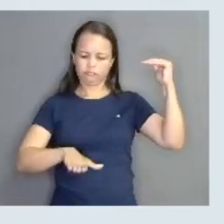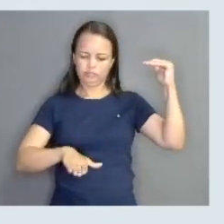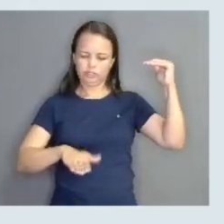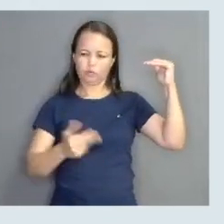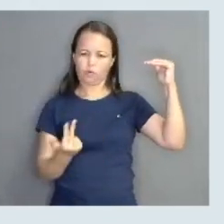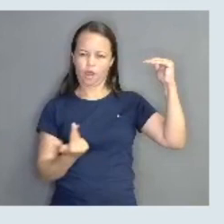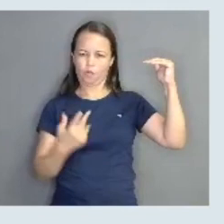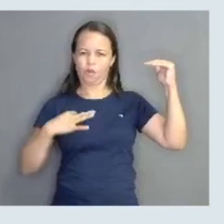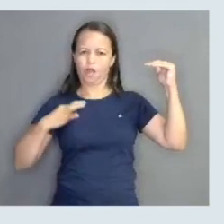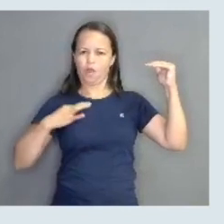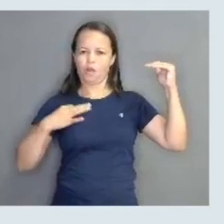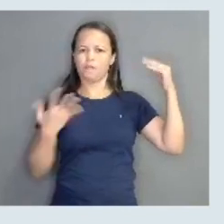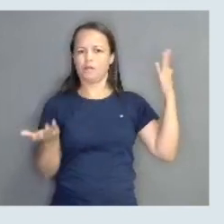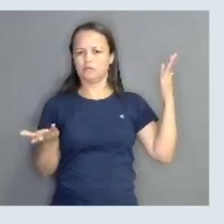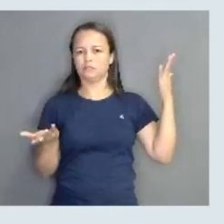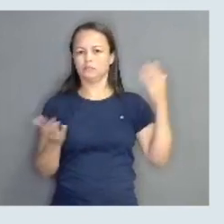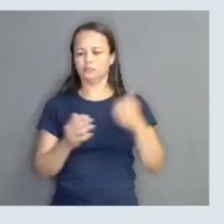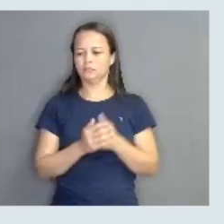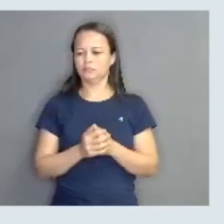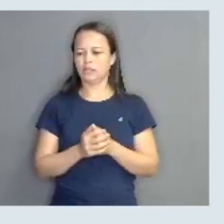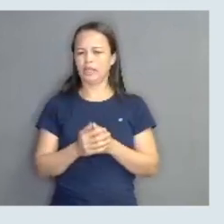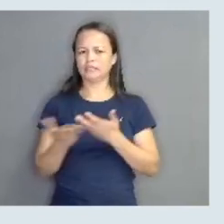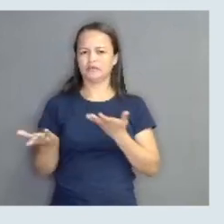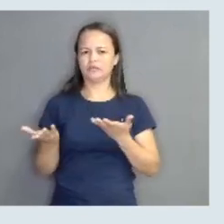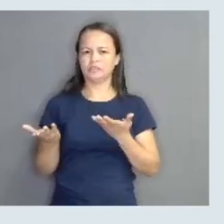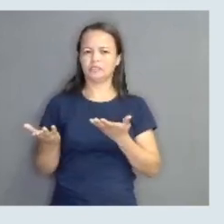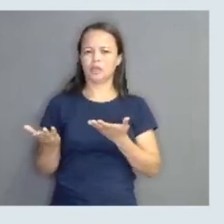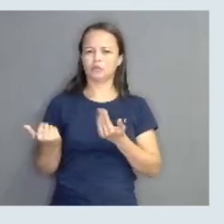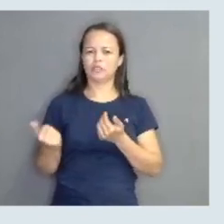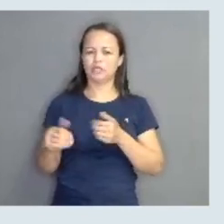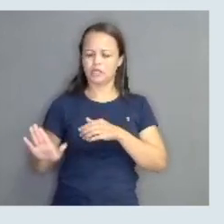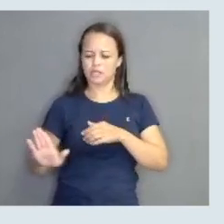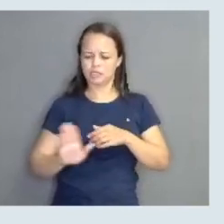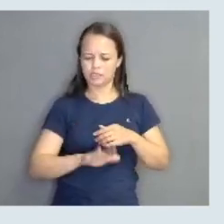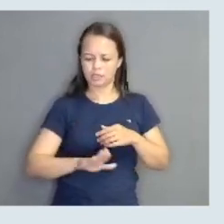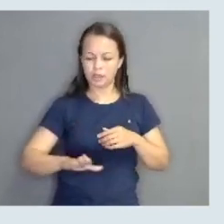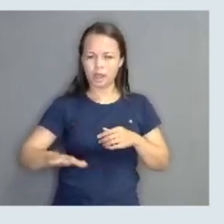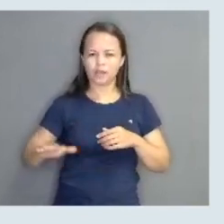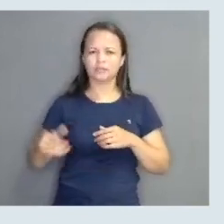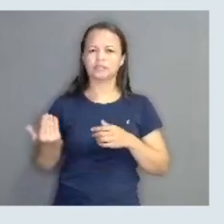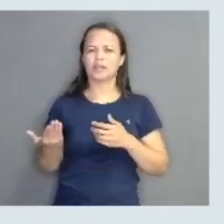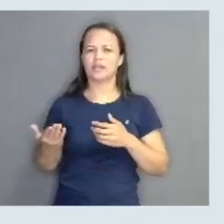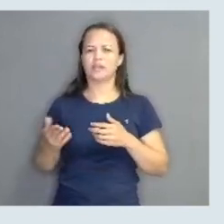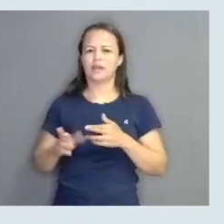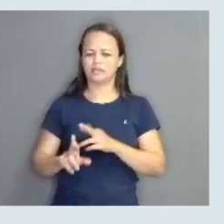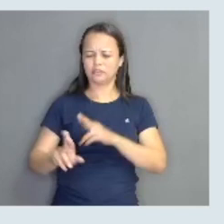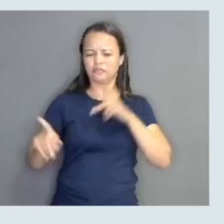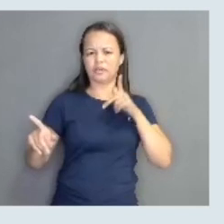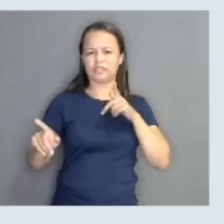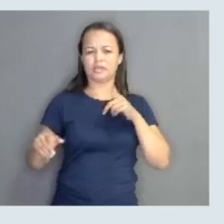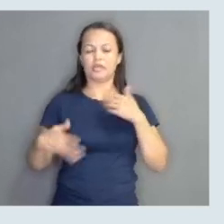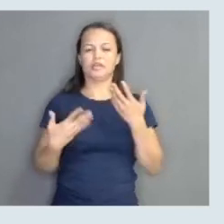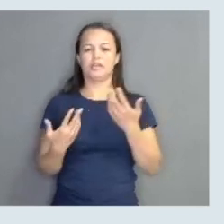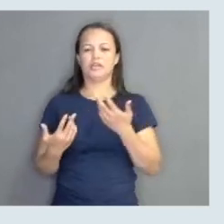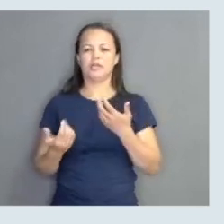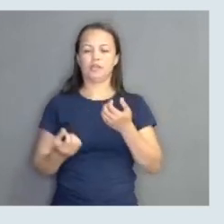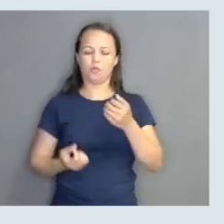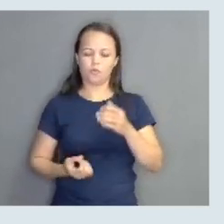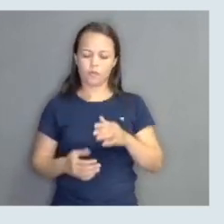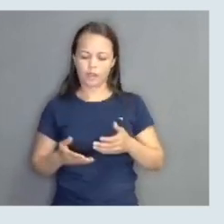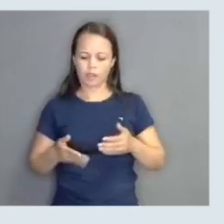como um adulto, a definição de infância era diferente, era. Criava-se a criança desde cedo para ela